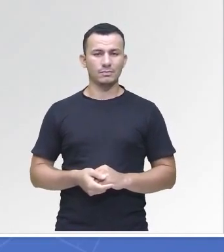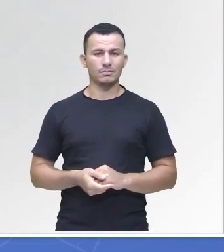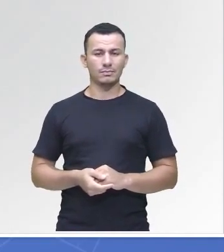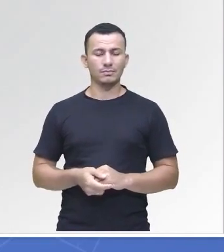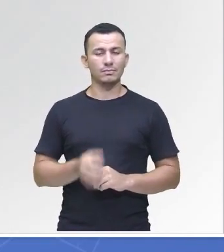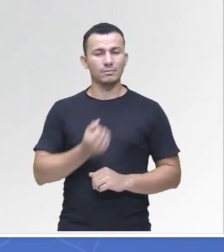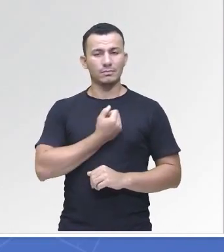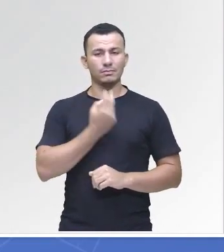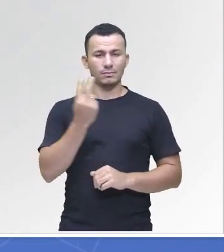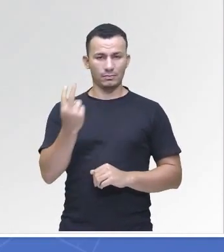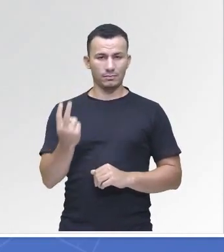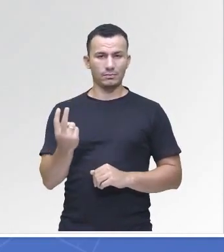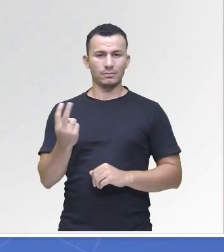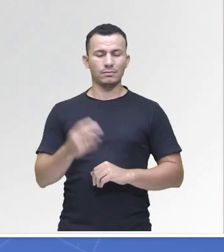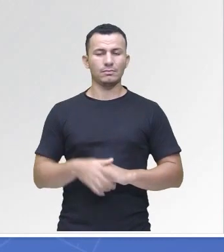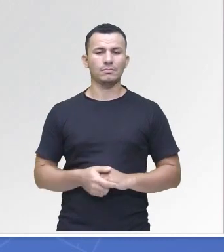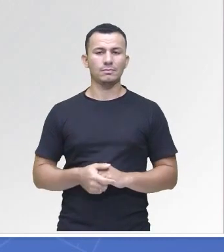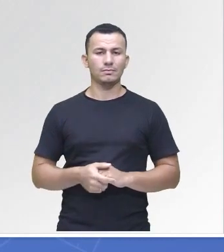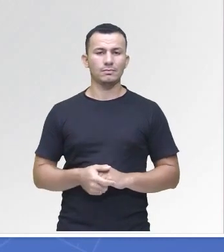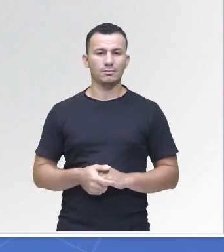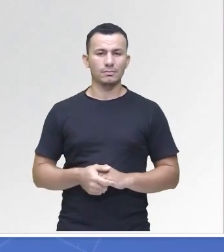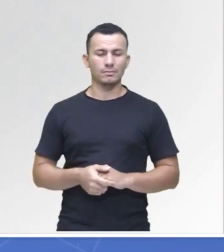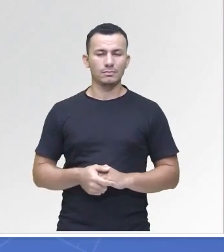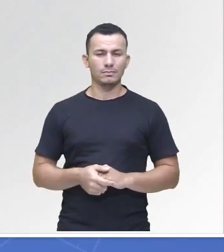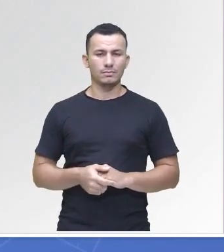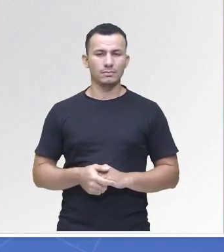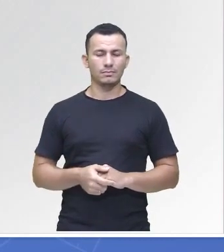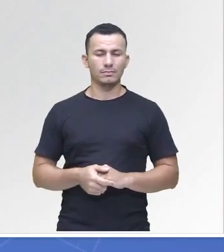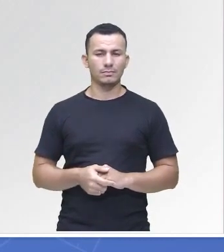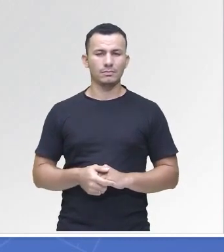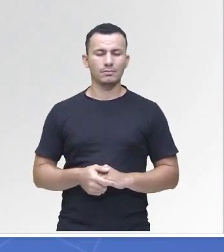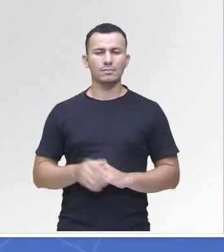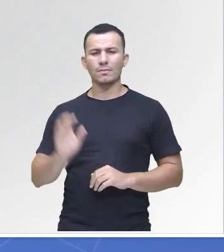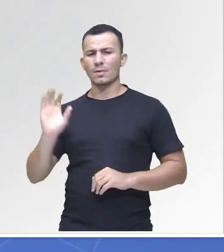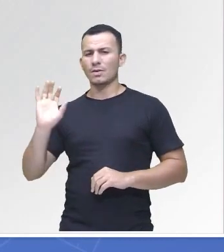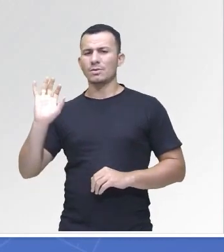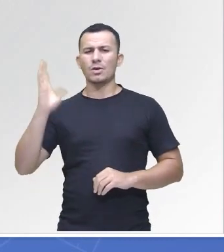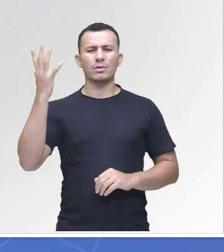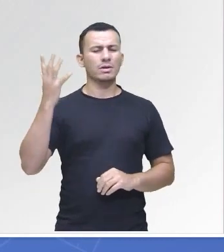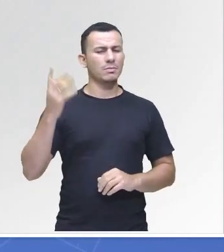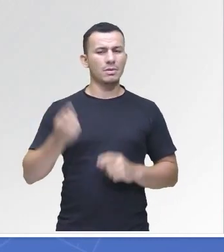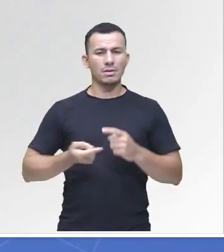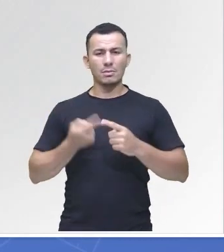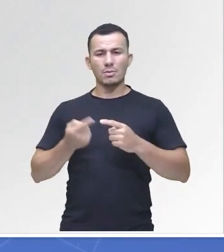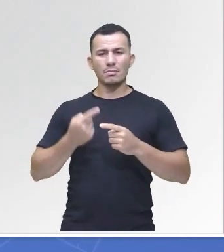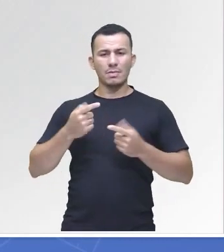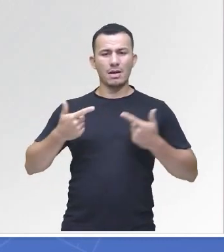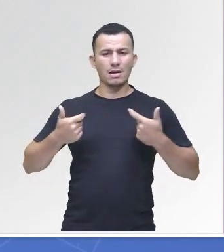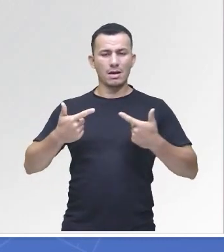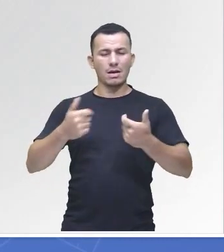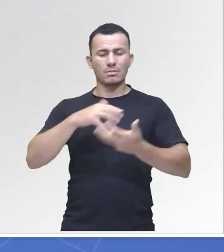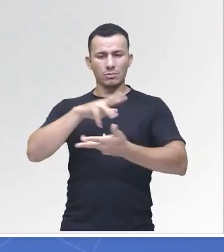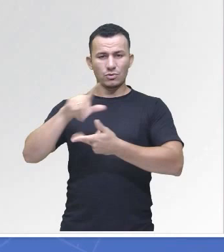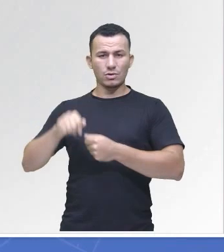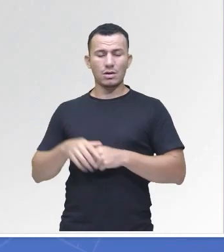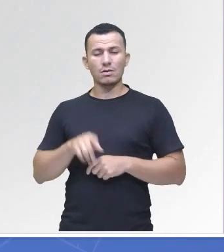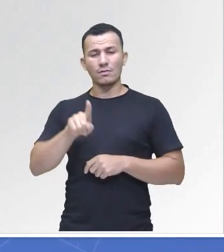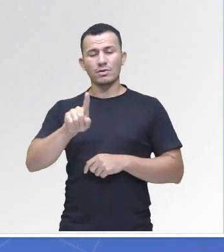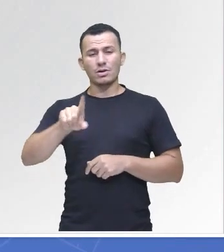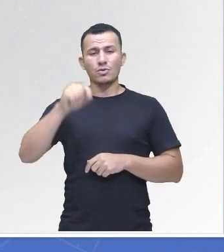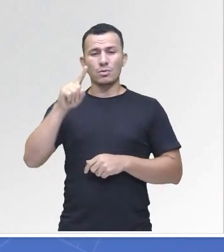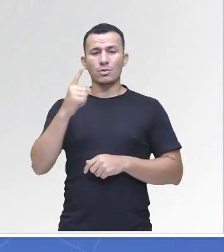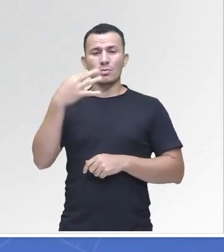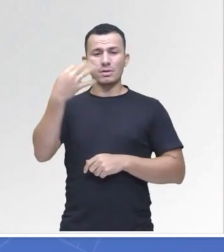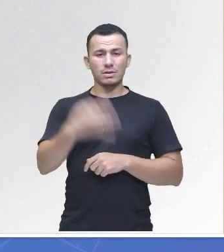Segunda questão. Em relação às causas da Primeira Guerra Mundial, assinale a alternativa